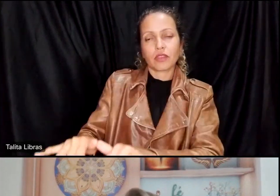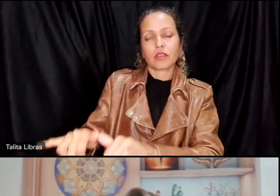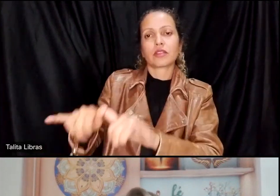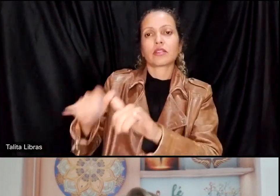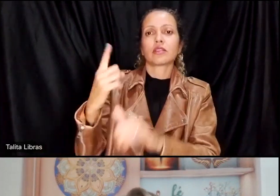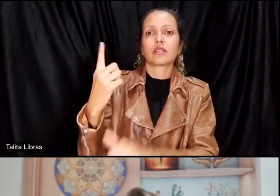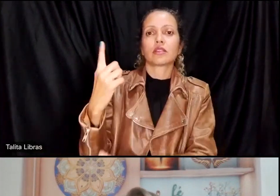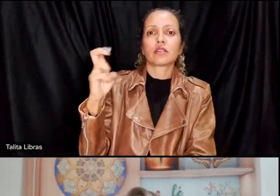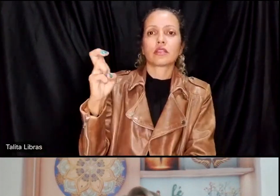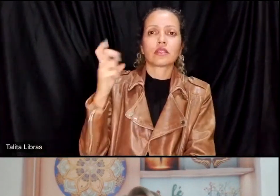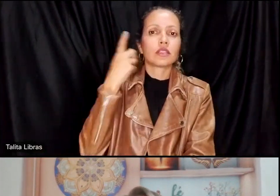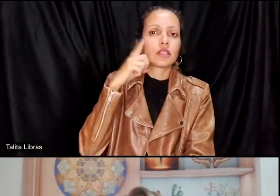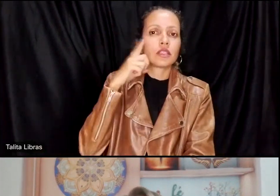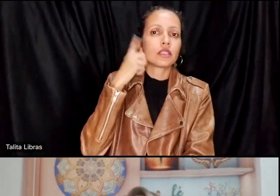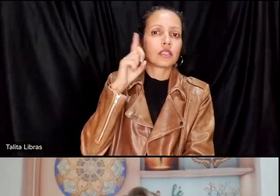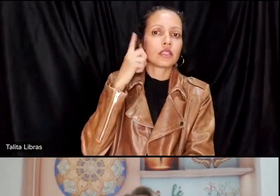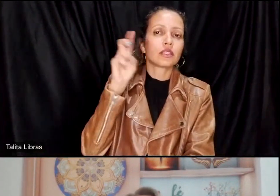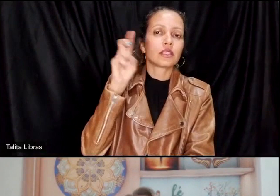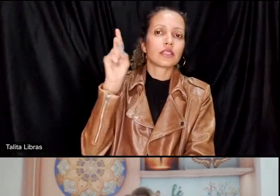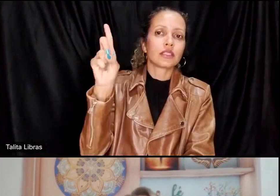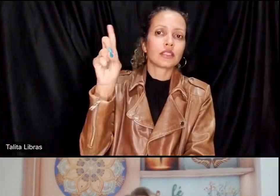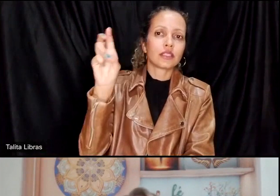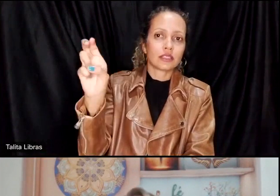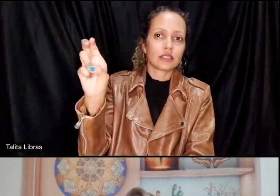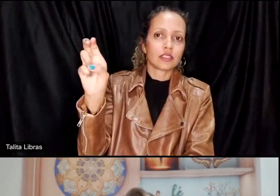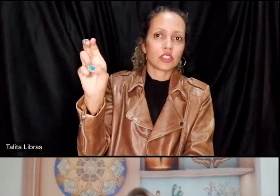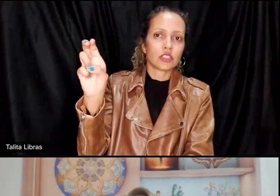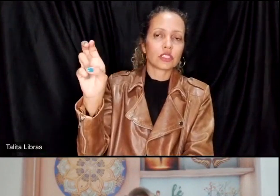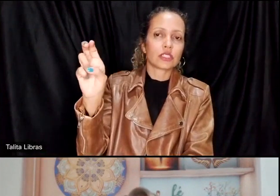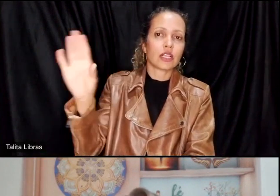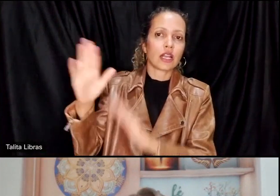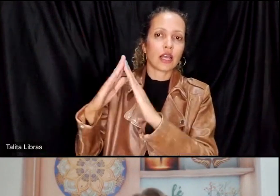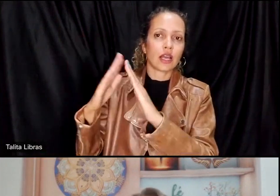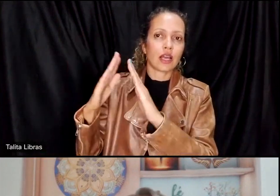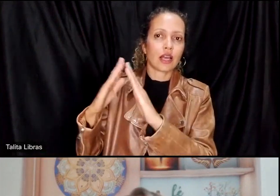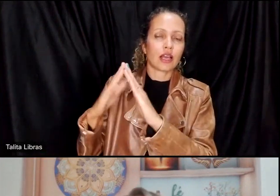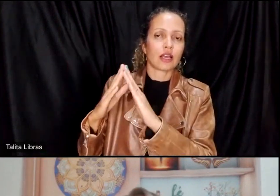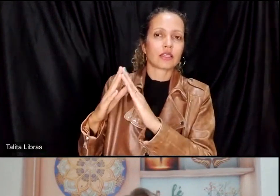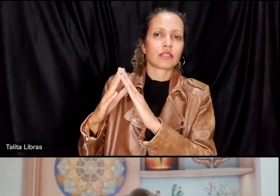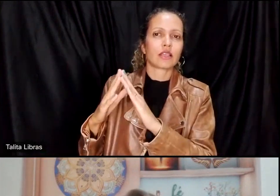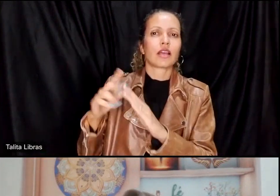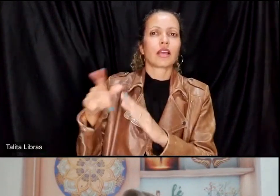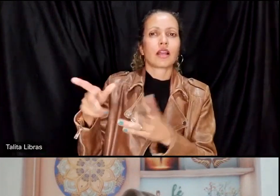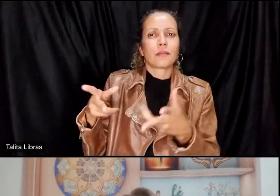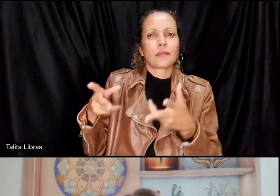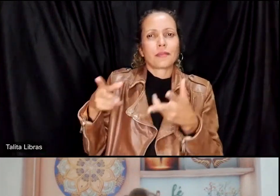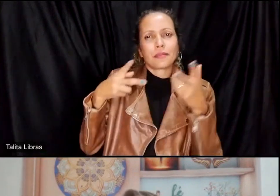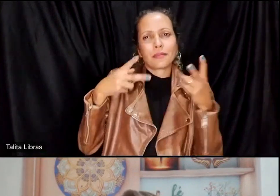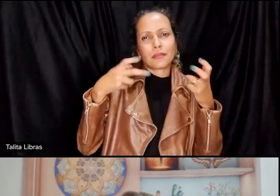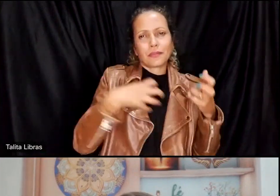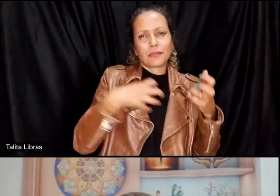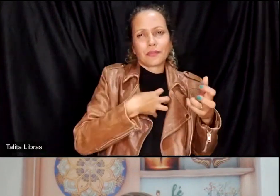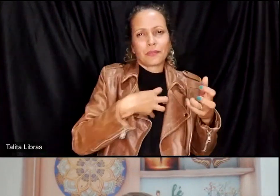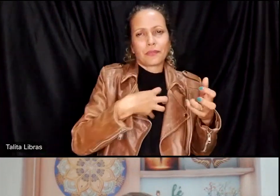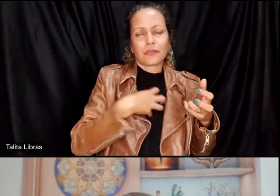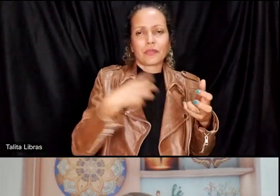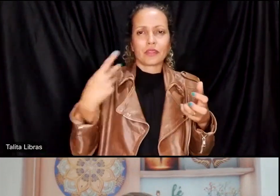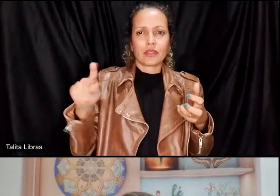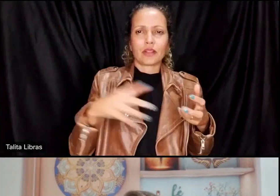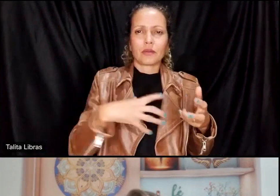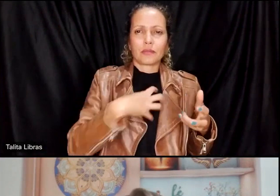sentiu tanto preconceito na própria Unicamp, assim, que ela não quis ficar.